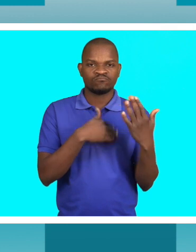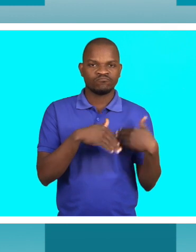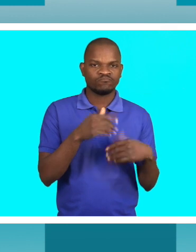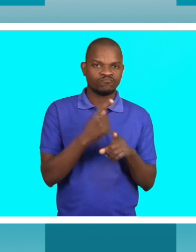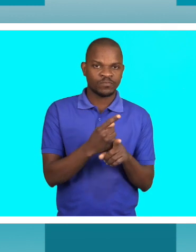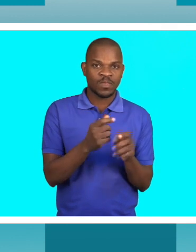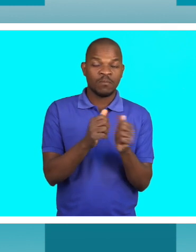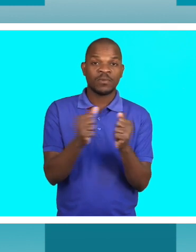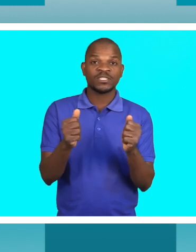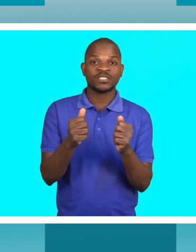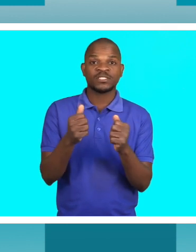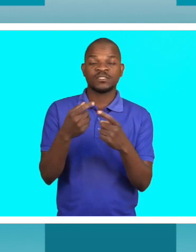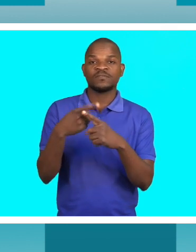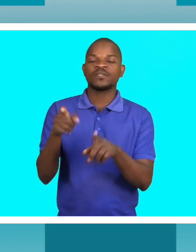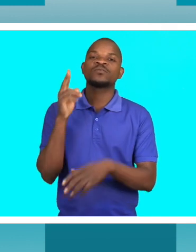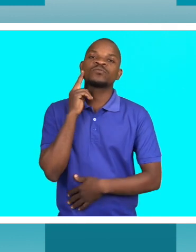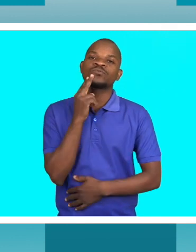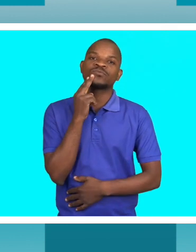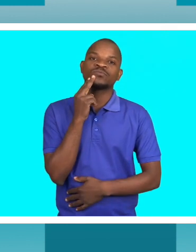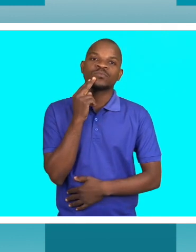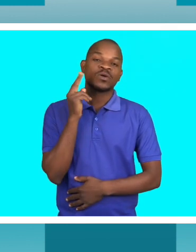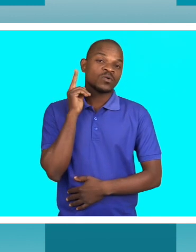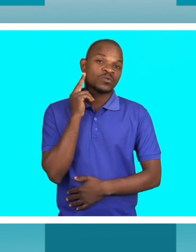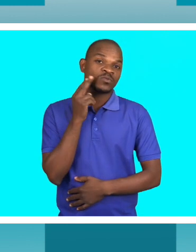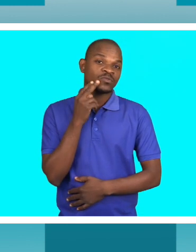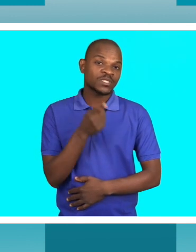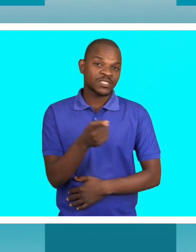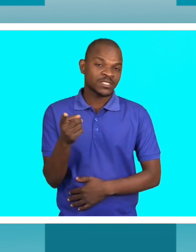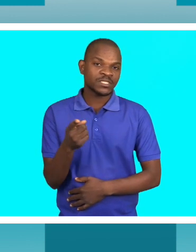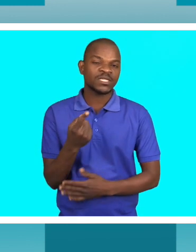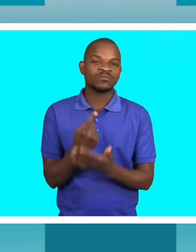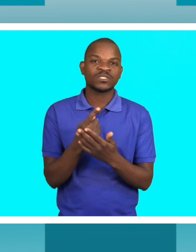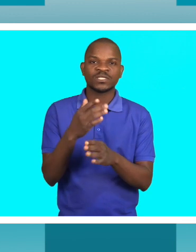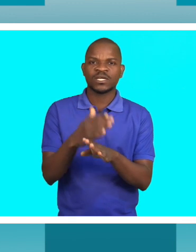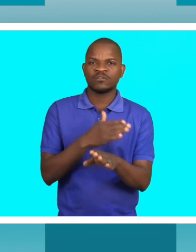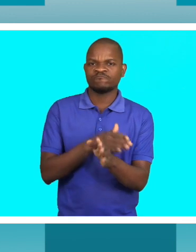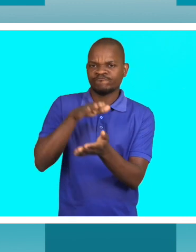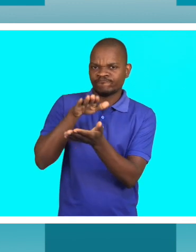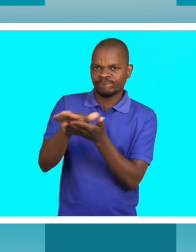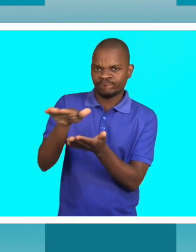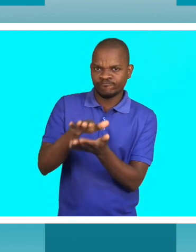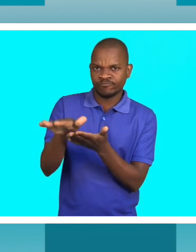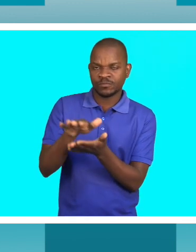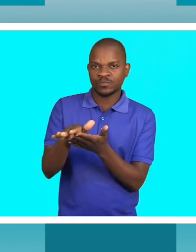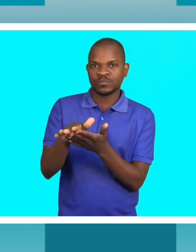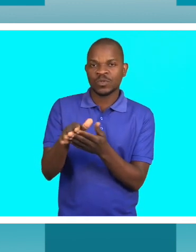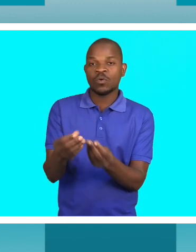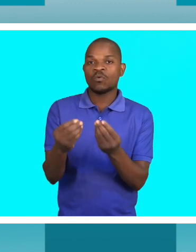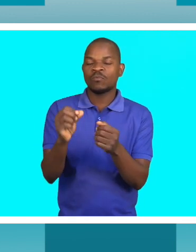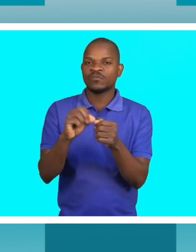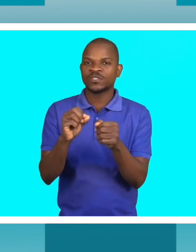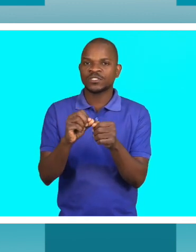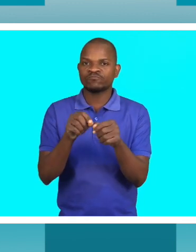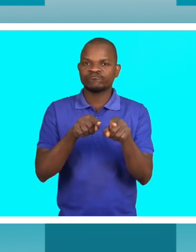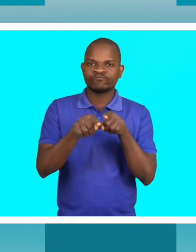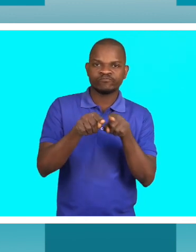competição. diferentemente dos surdos. Os surdos, em um dado momento, temos que explicar exatamente quais são os critérios